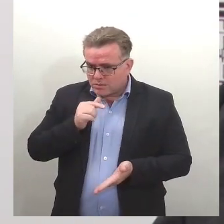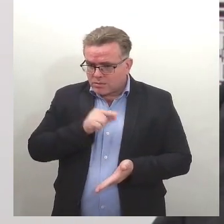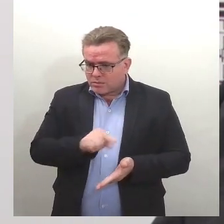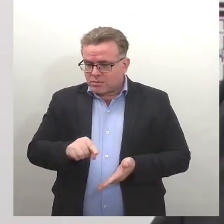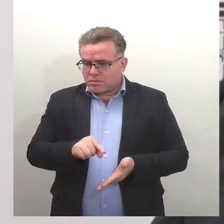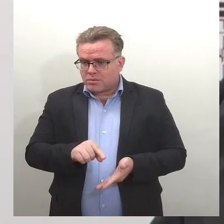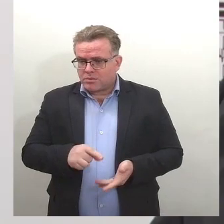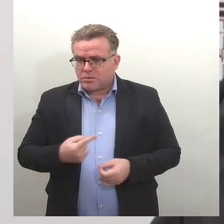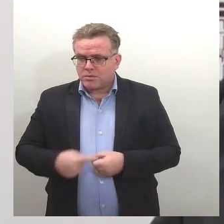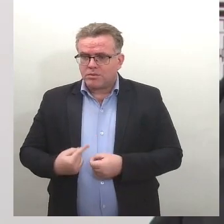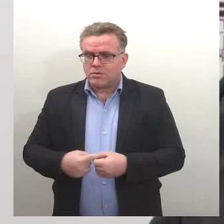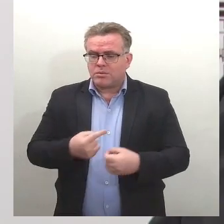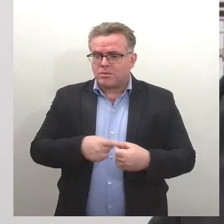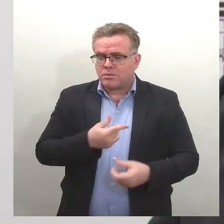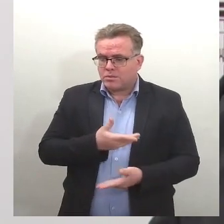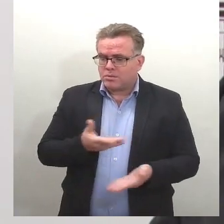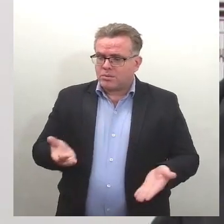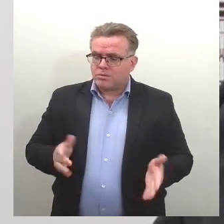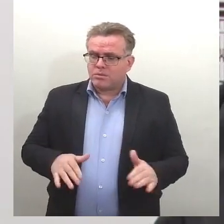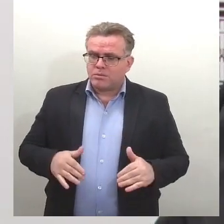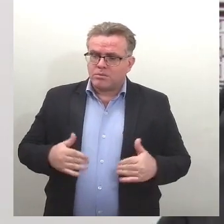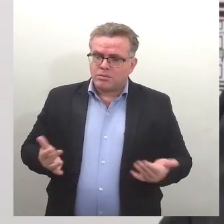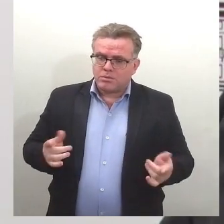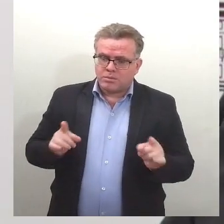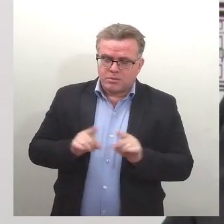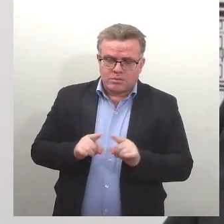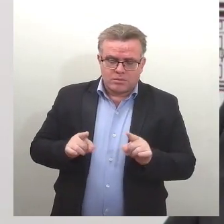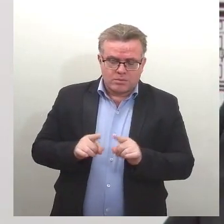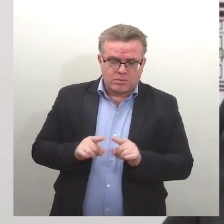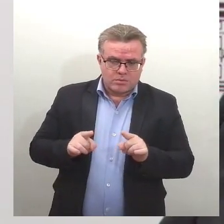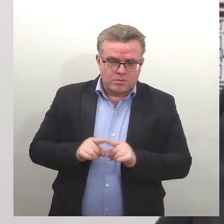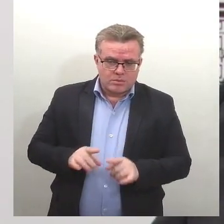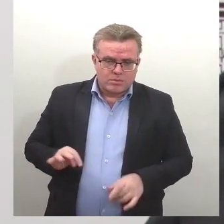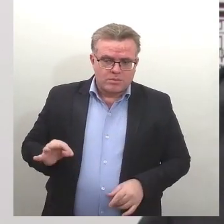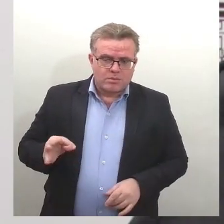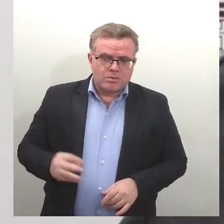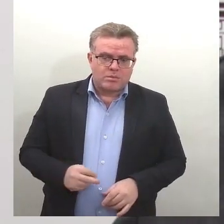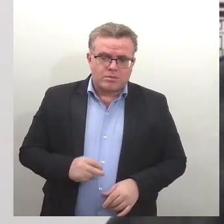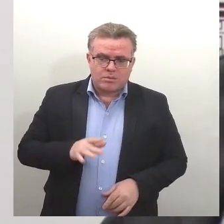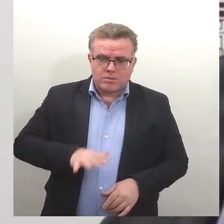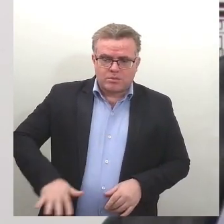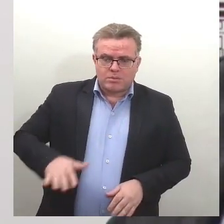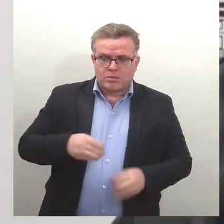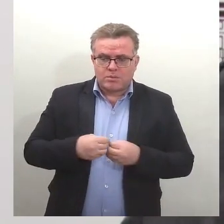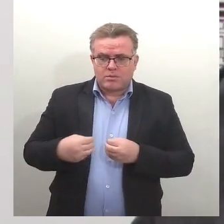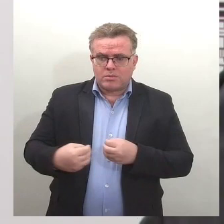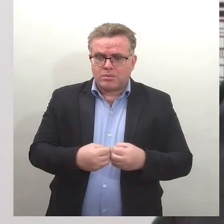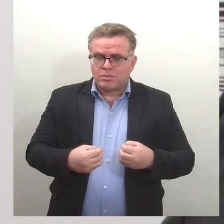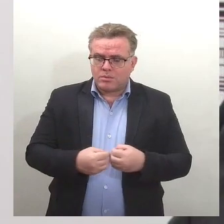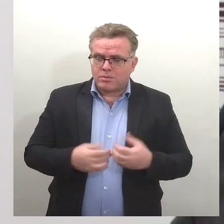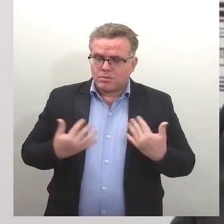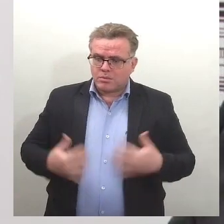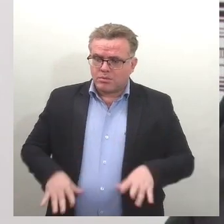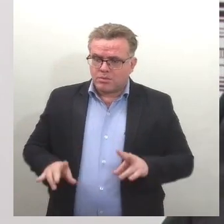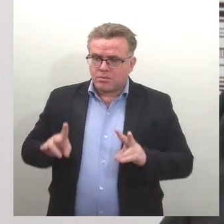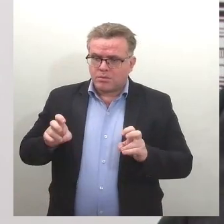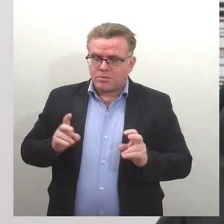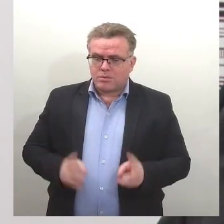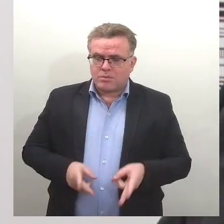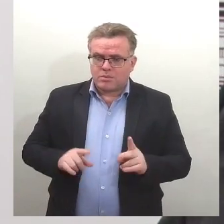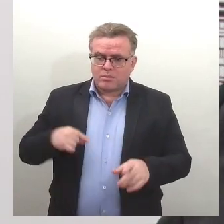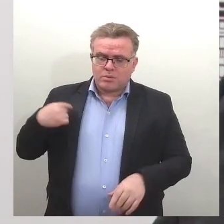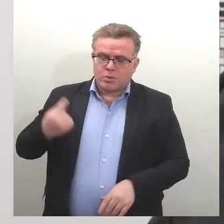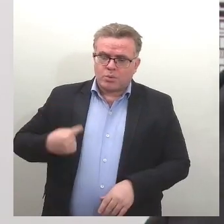bem como extensivo aos povoados, e esse é um tema recorrente, Você sabe que nós já tratamos sobre isso aqui e